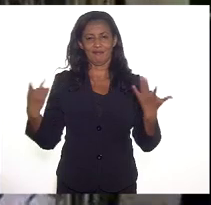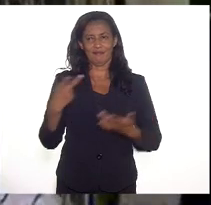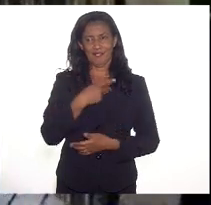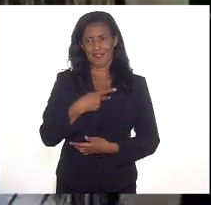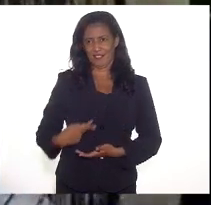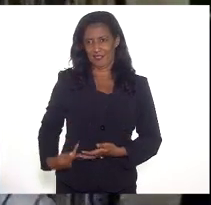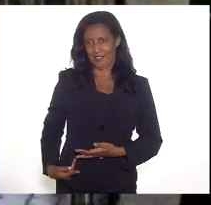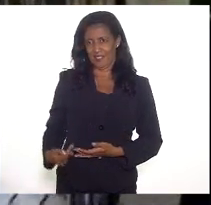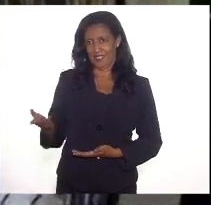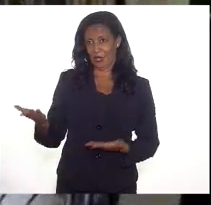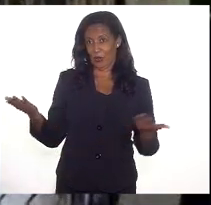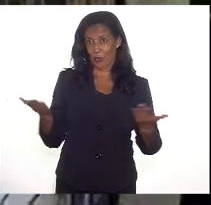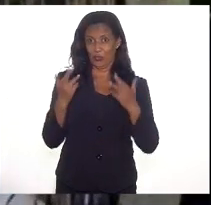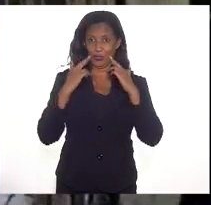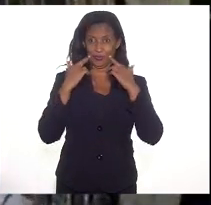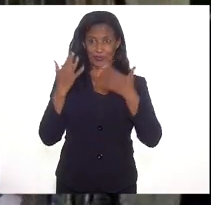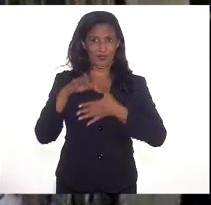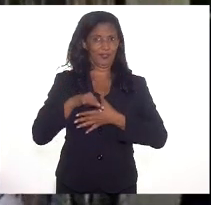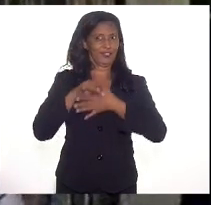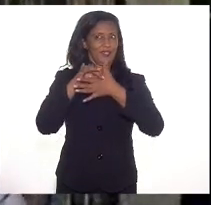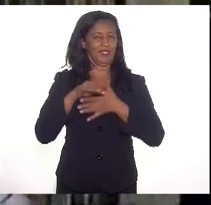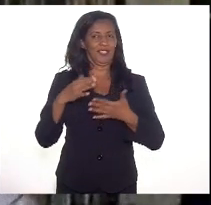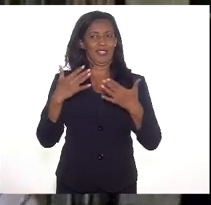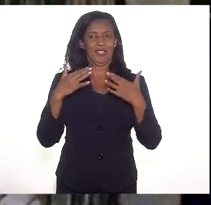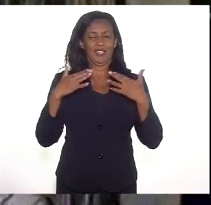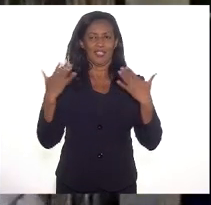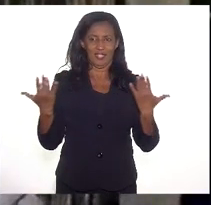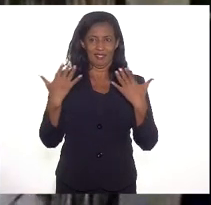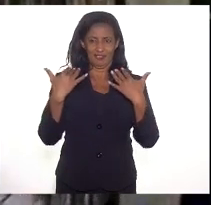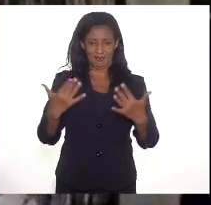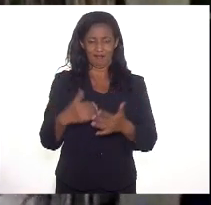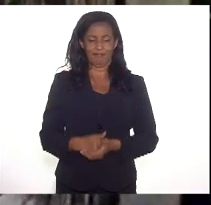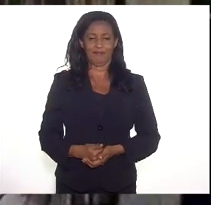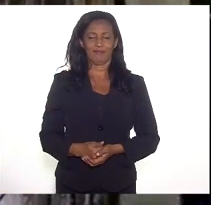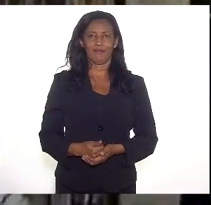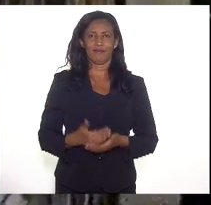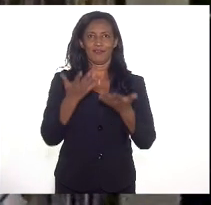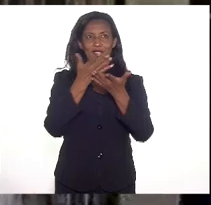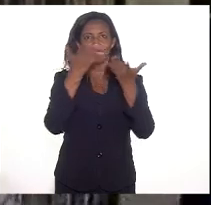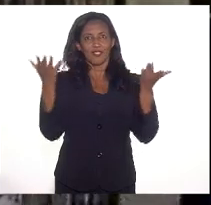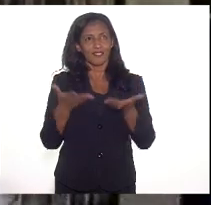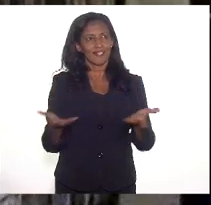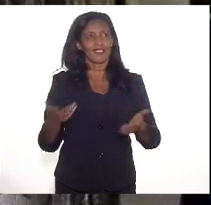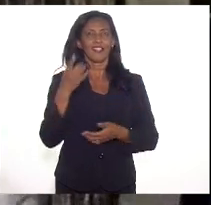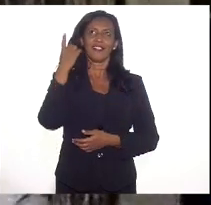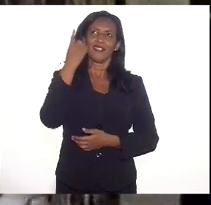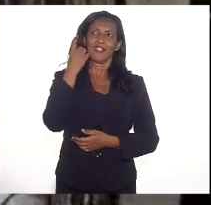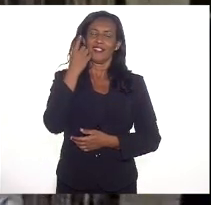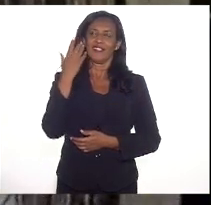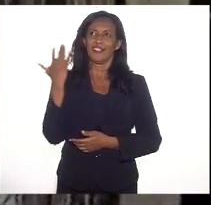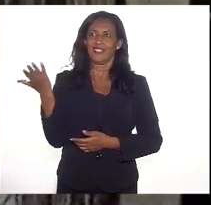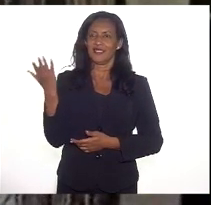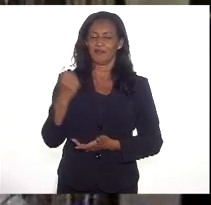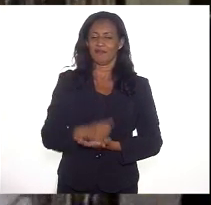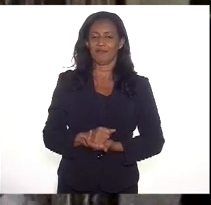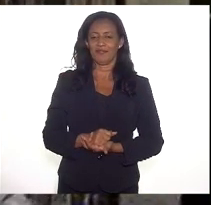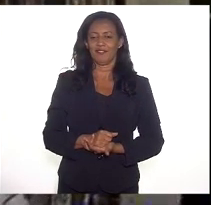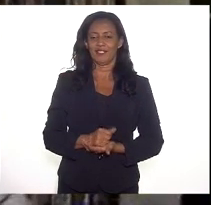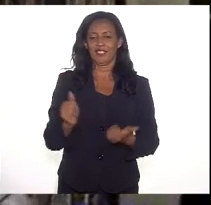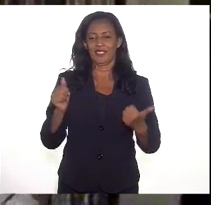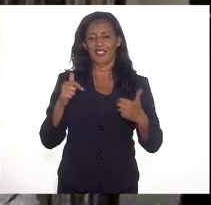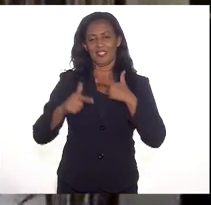desta audiência pública da sessão de hoje, senhoras deputadas presentes, senhores deputados presentes, servidores da